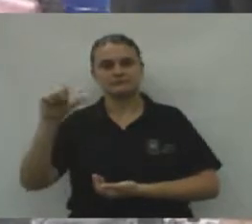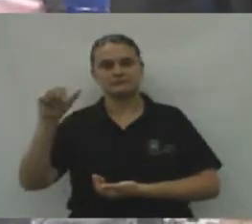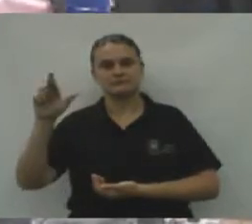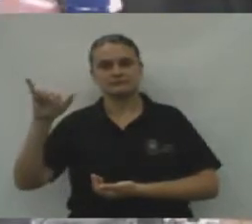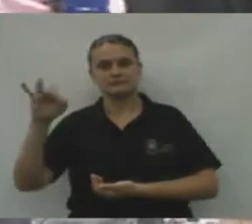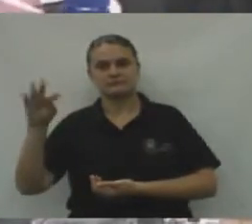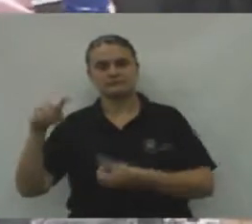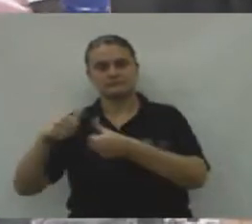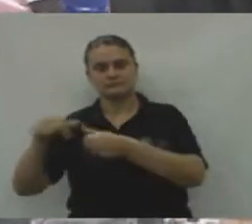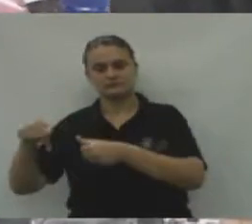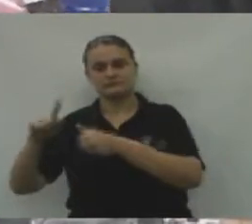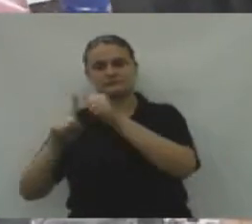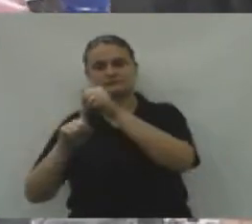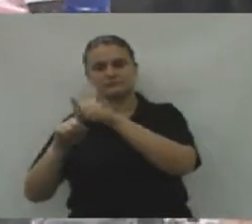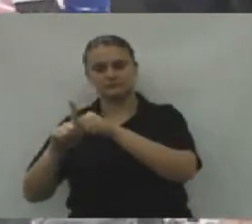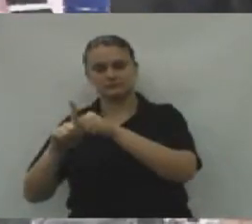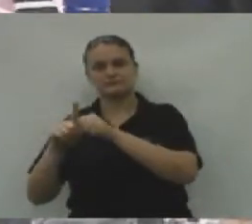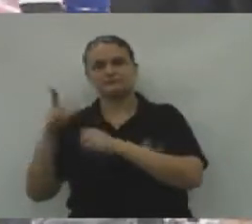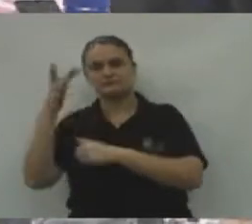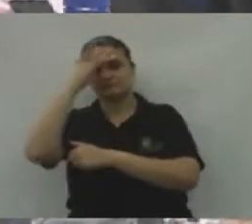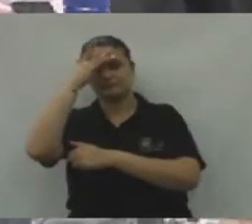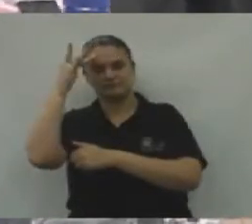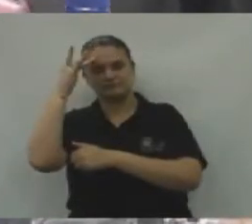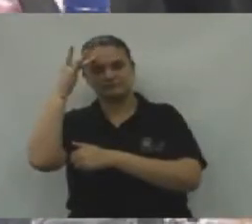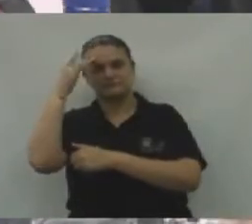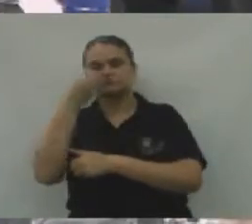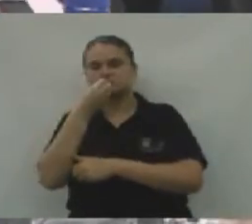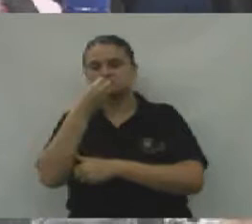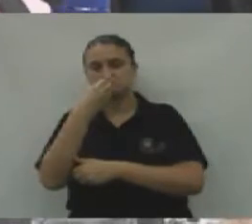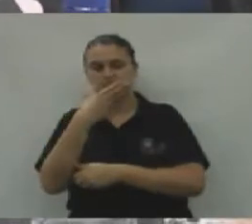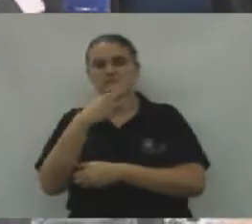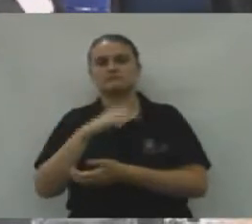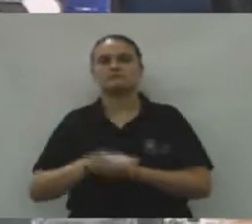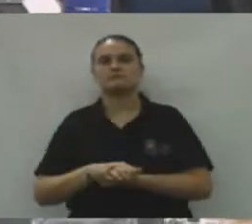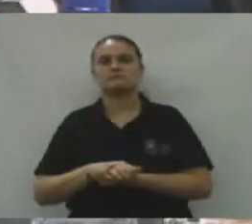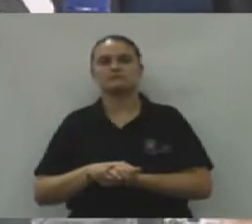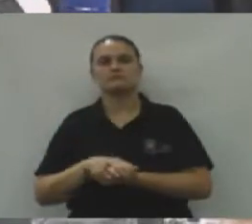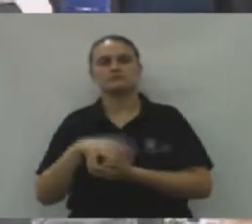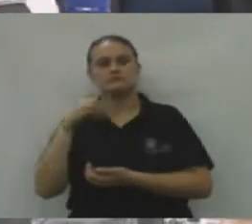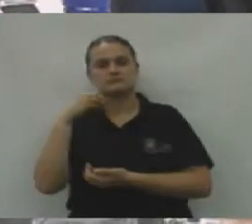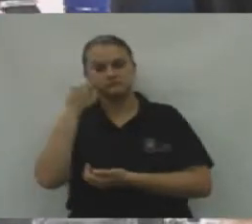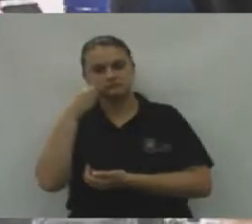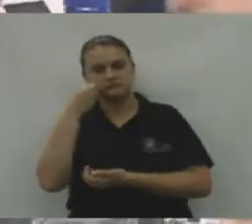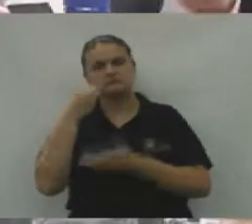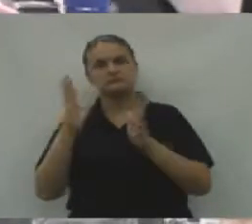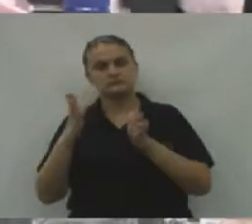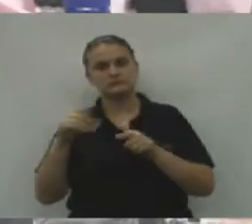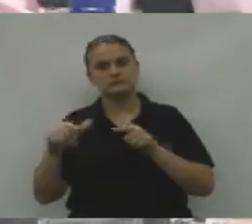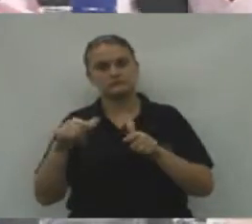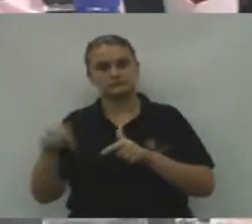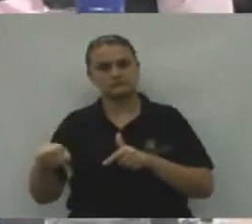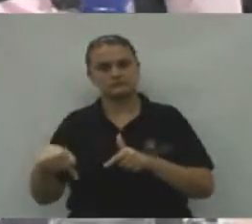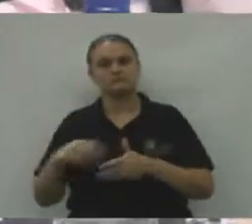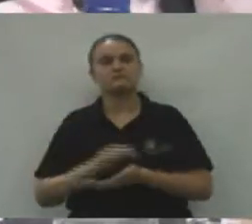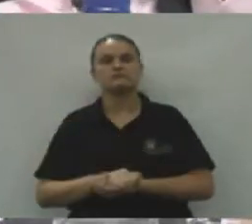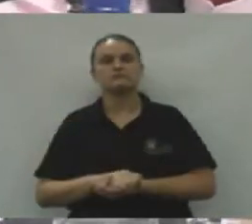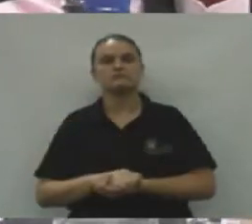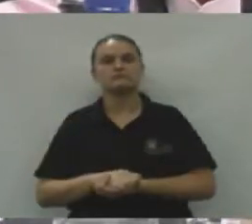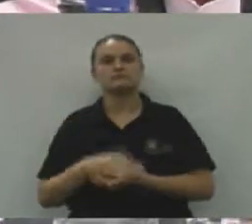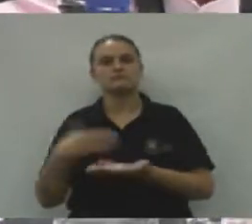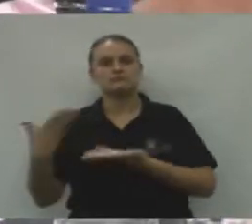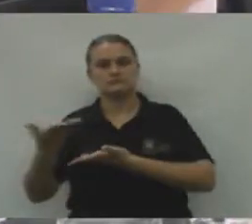esse mês aí. E uma pessoa também, nota 10, pela sua experiência que já teve também, passou por nós